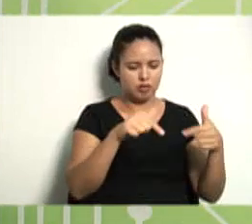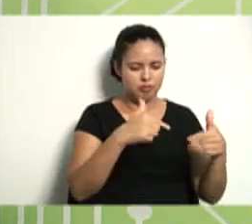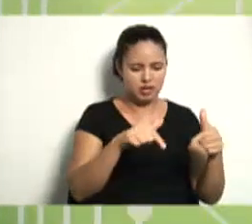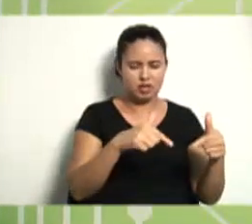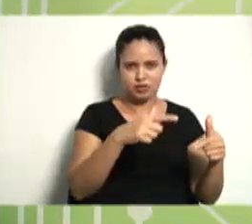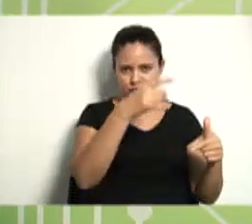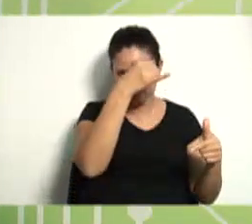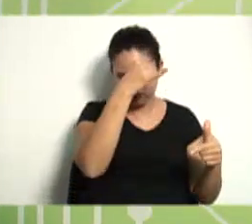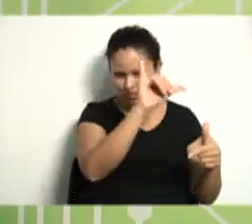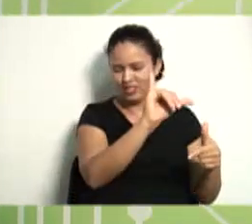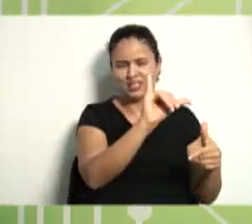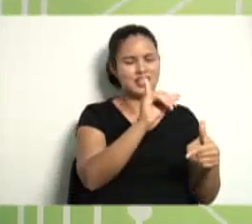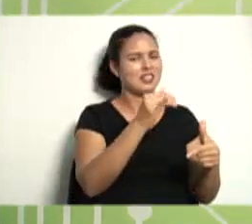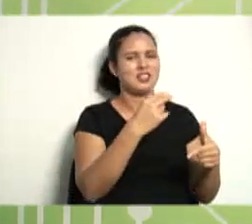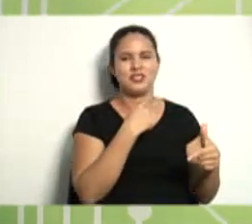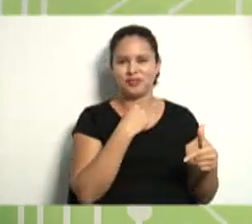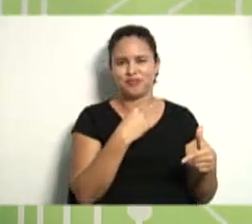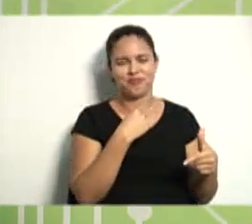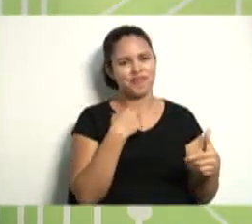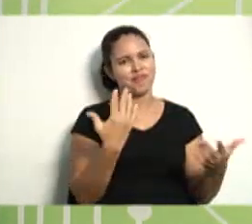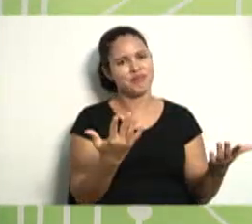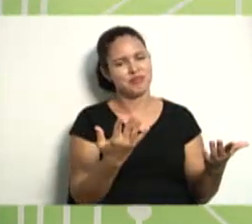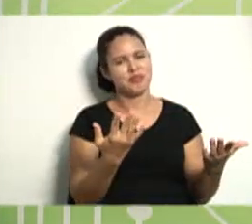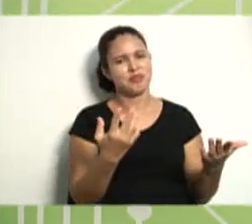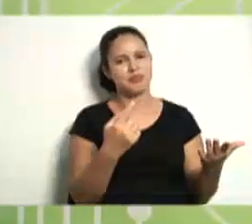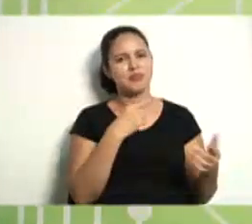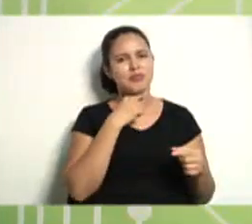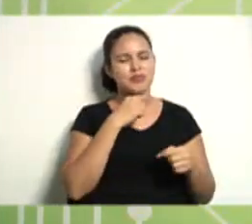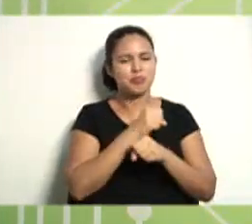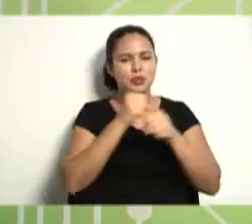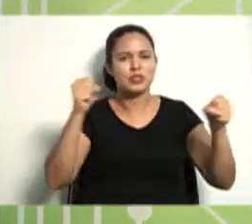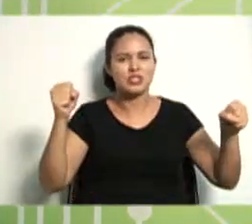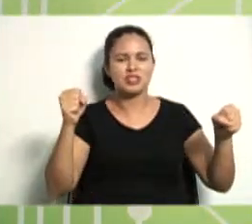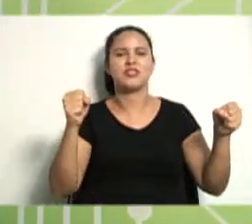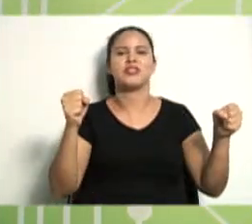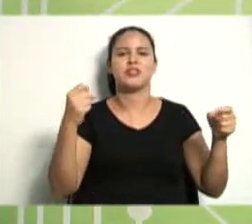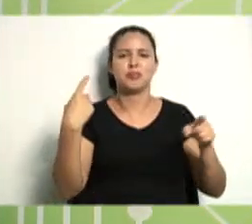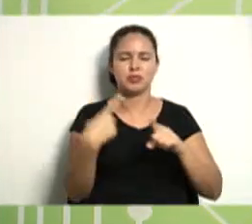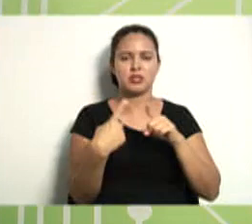individualmente, estamos realizando o trabalho, seja remunerado, seja não